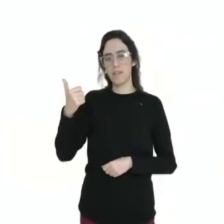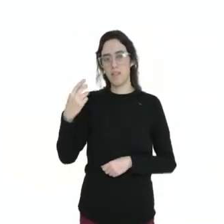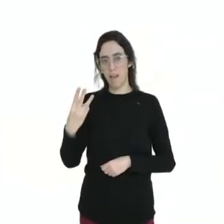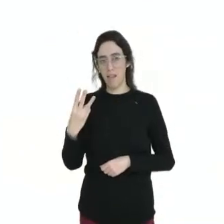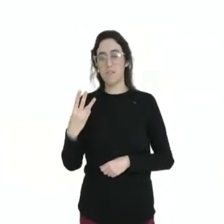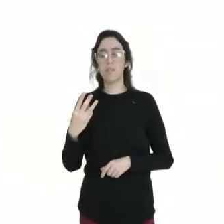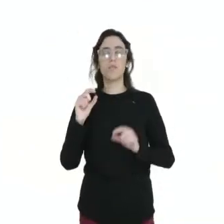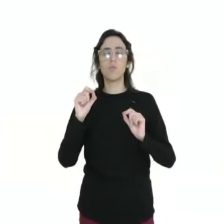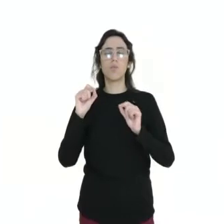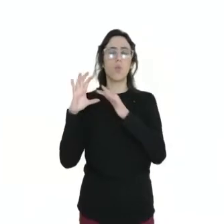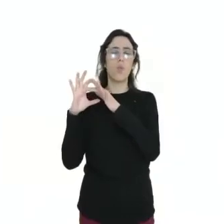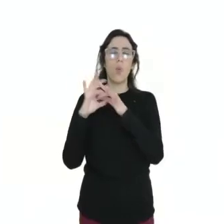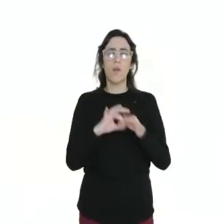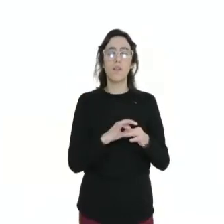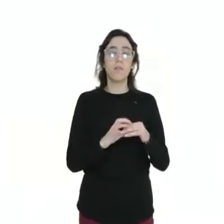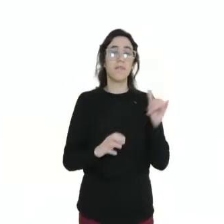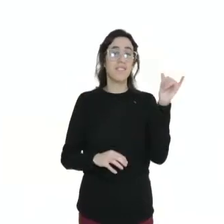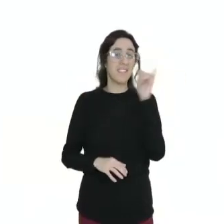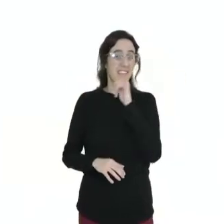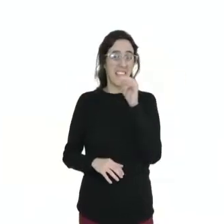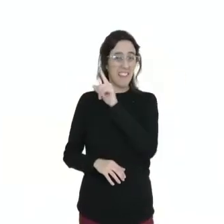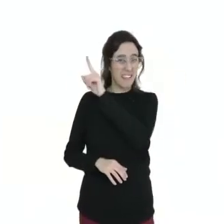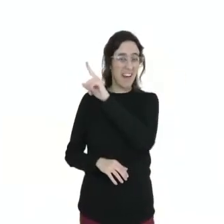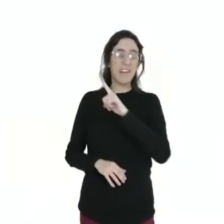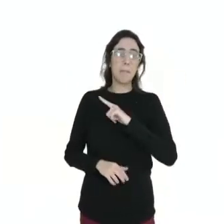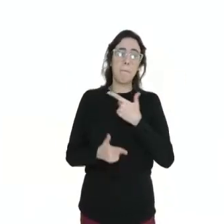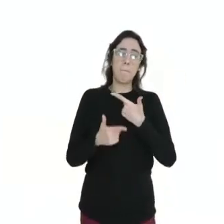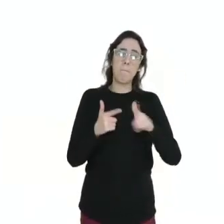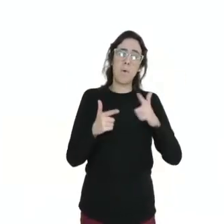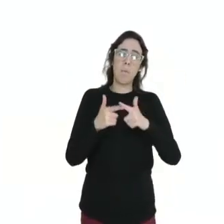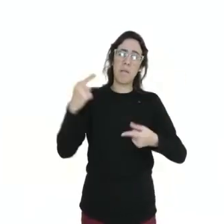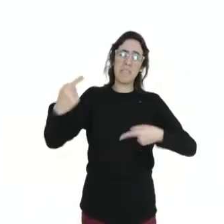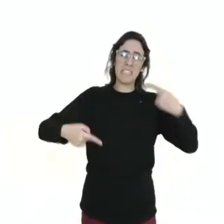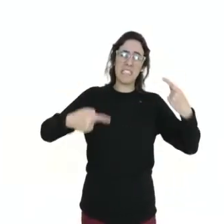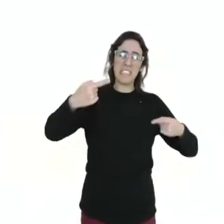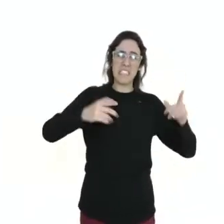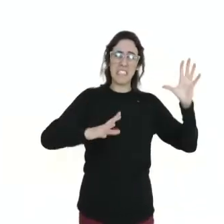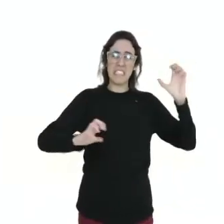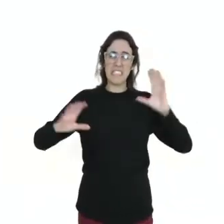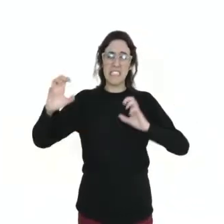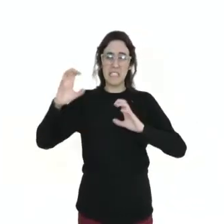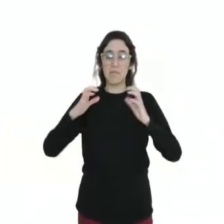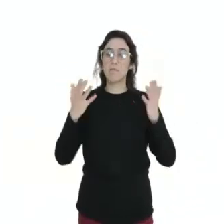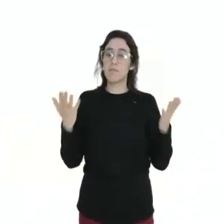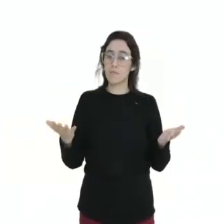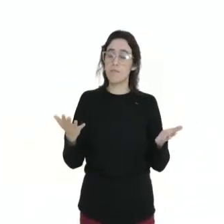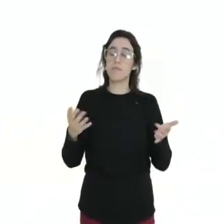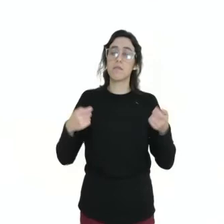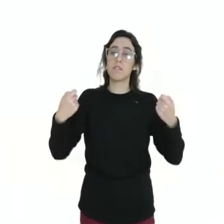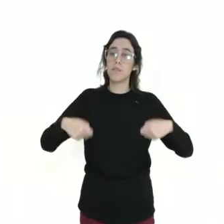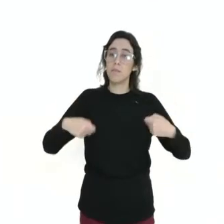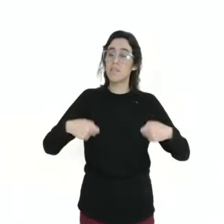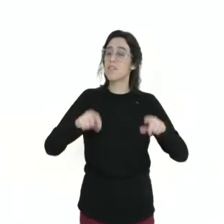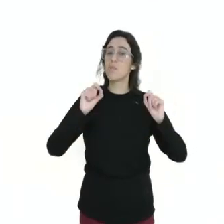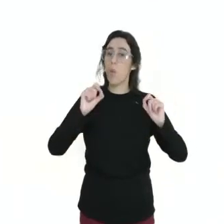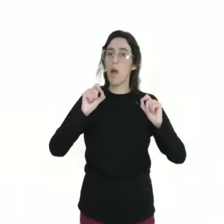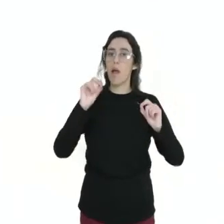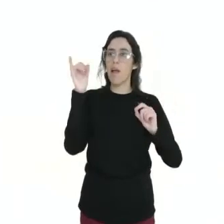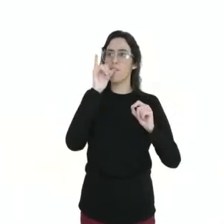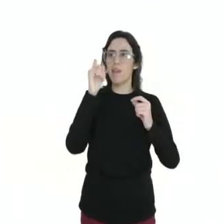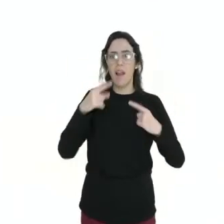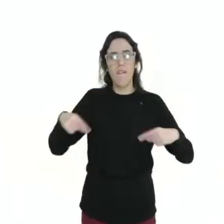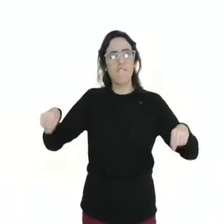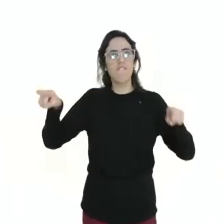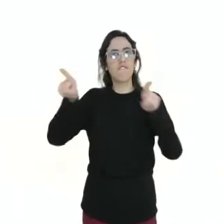contexto a Itália estava fragmentada. Então, era necessário para o fortalecimento da Itália